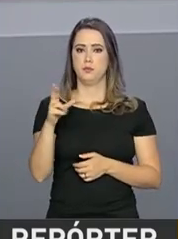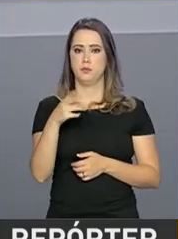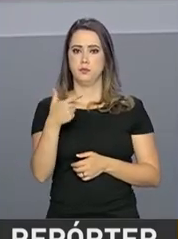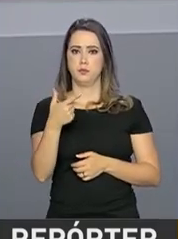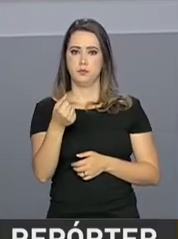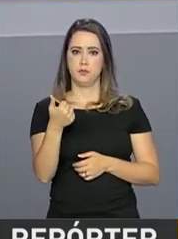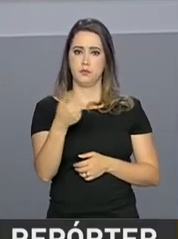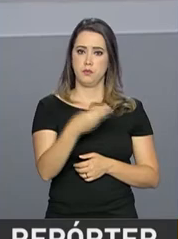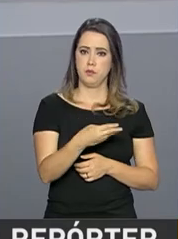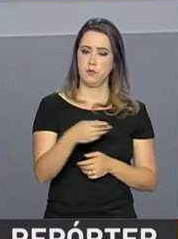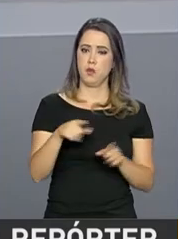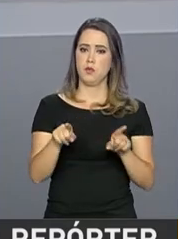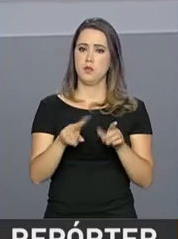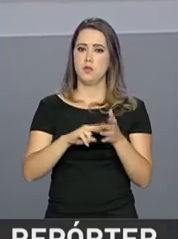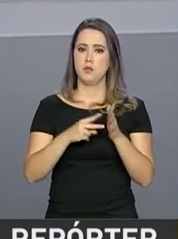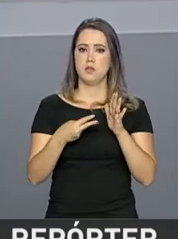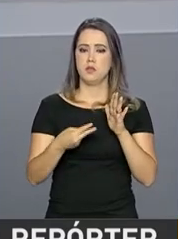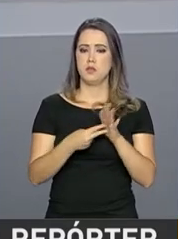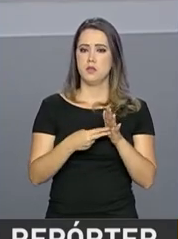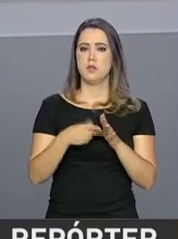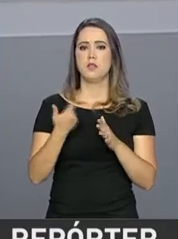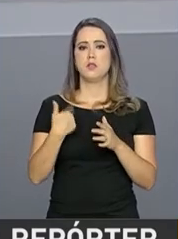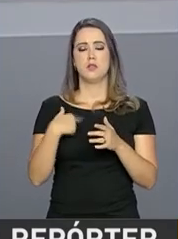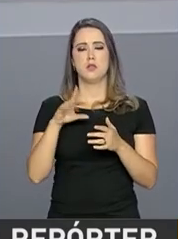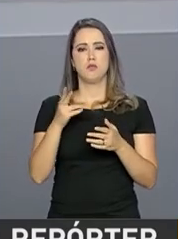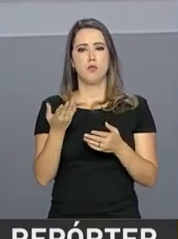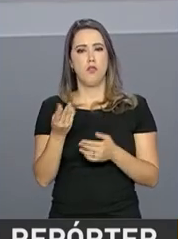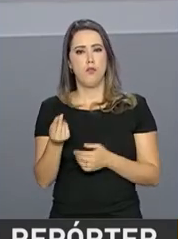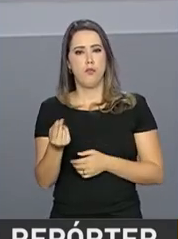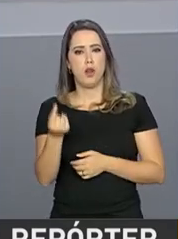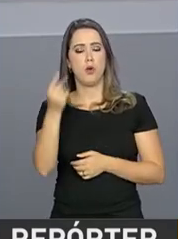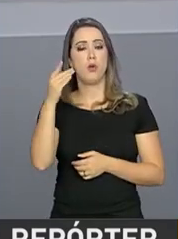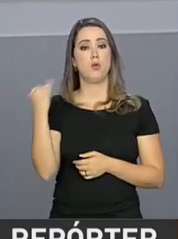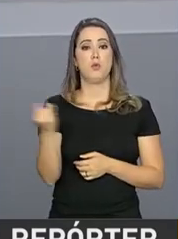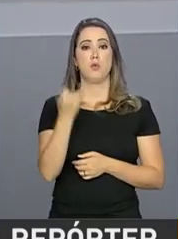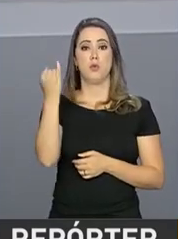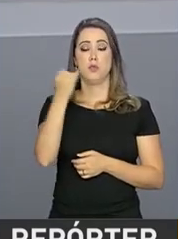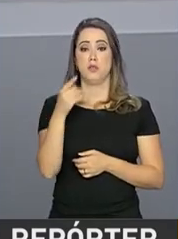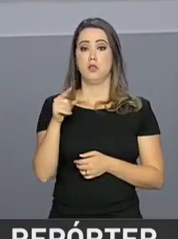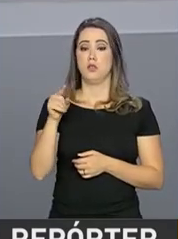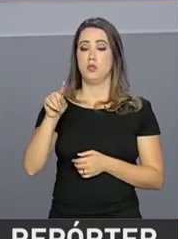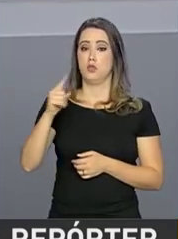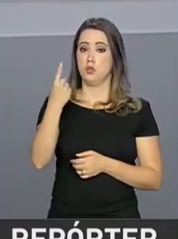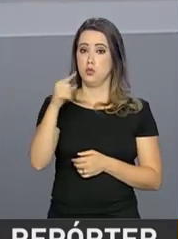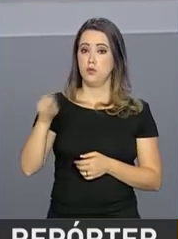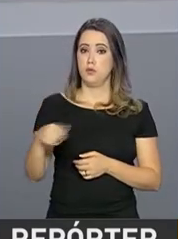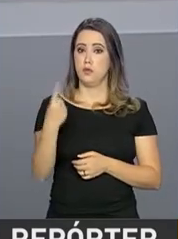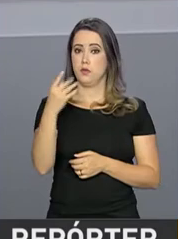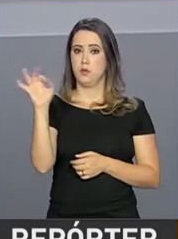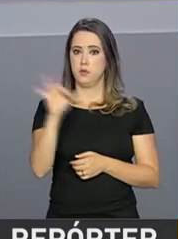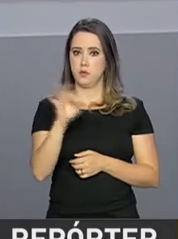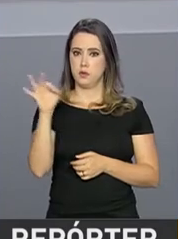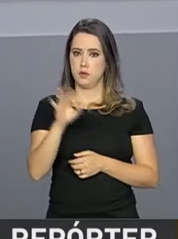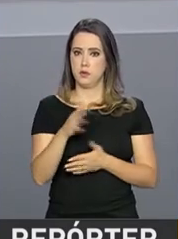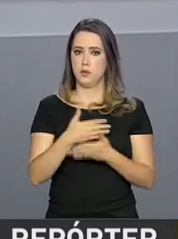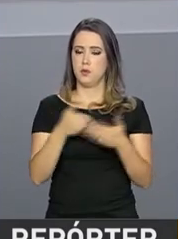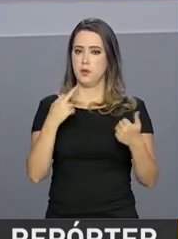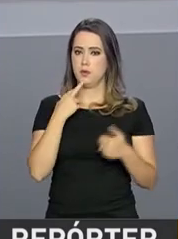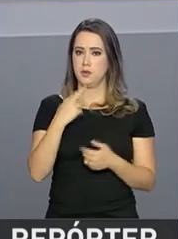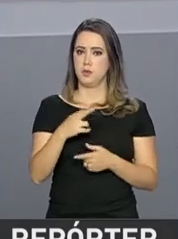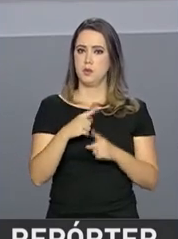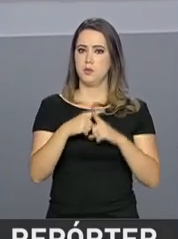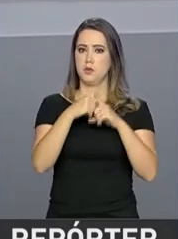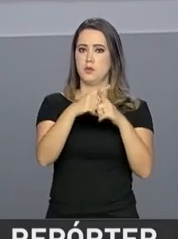em 2017 o que corresponde a uma margem líquida positiva de 1,1 por cento foi o primeiro resultado positivo